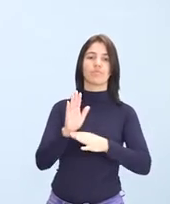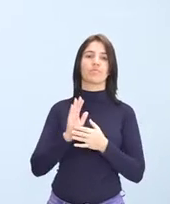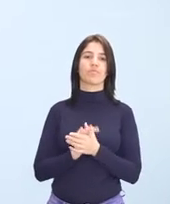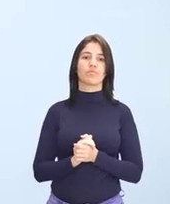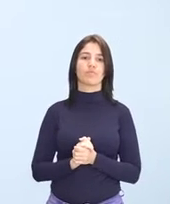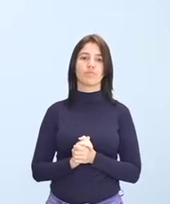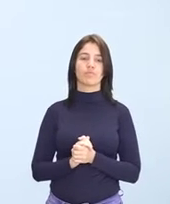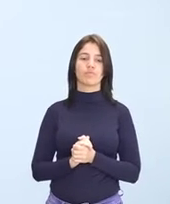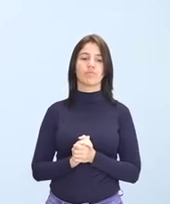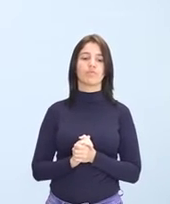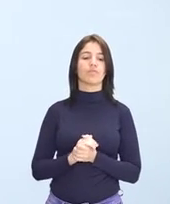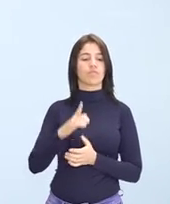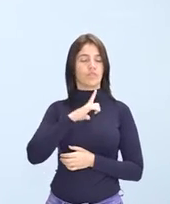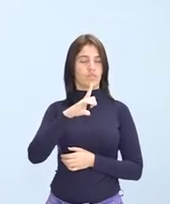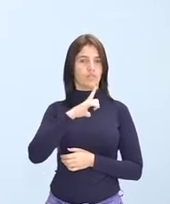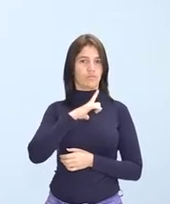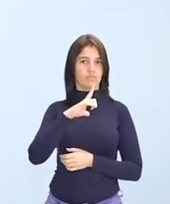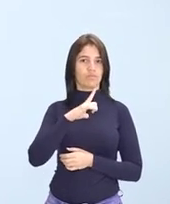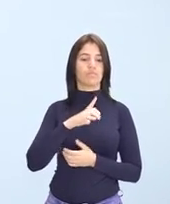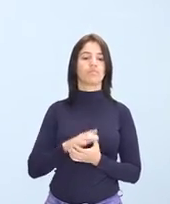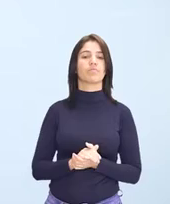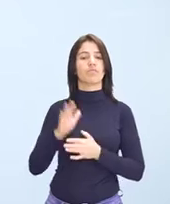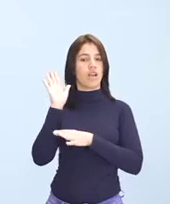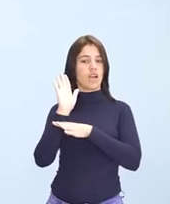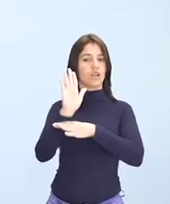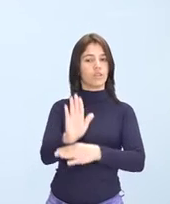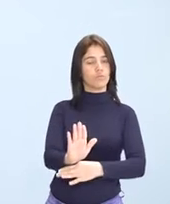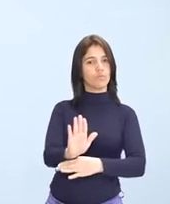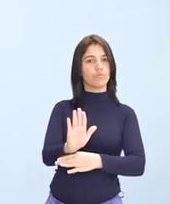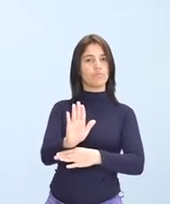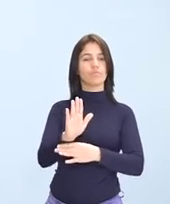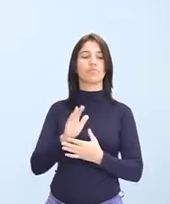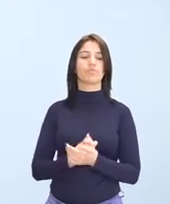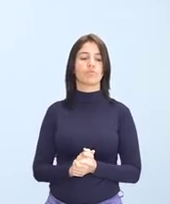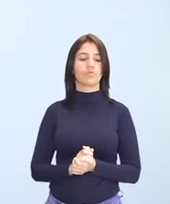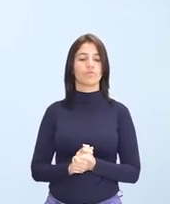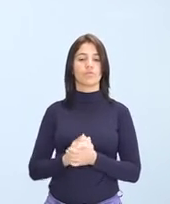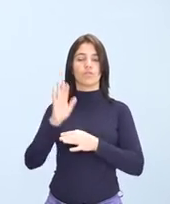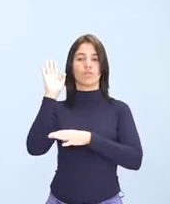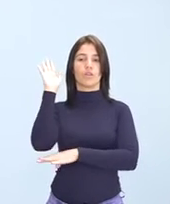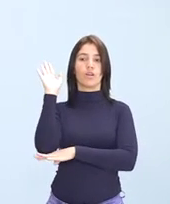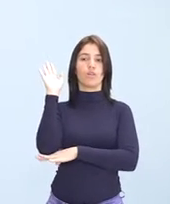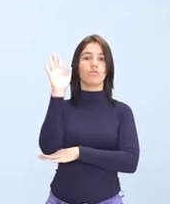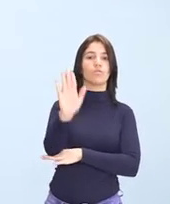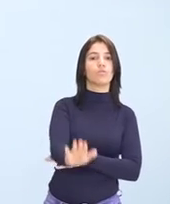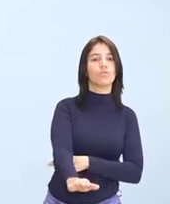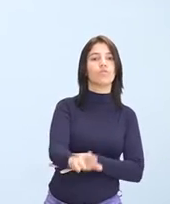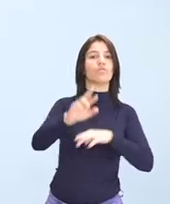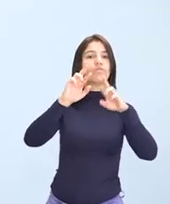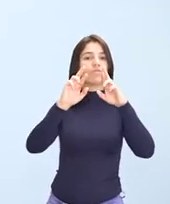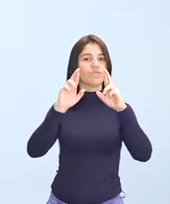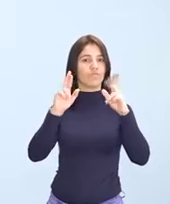ajuda. E já eu tenho ajuda, aonde eu mudo a posição dos meus